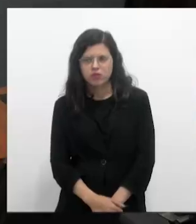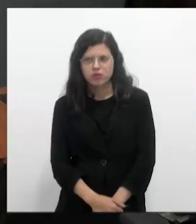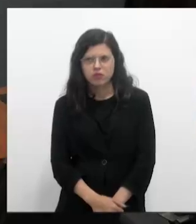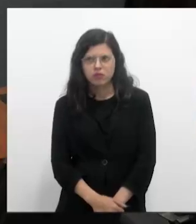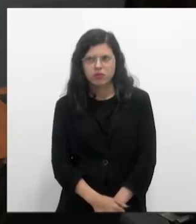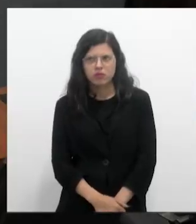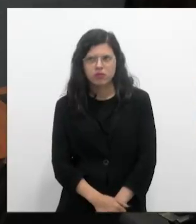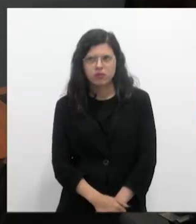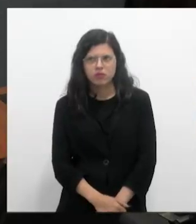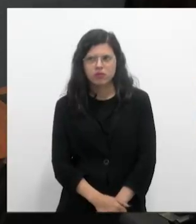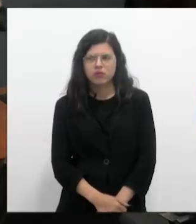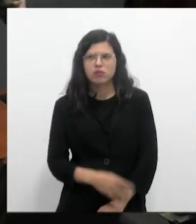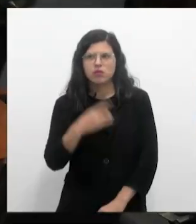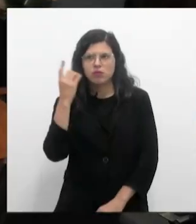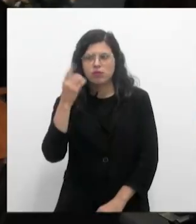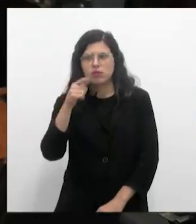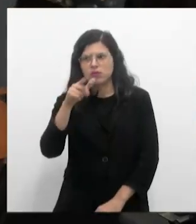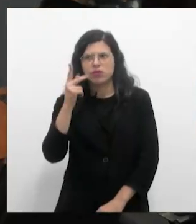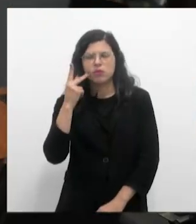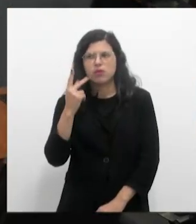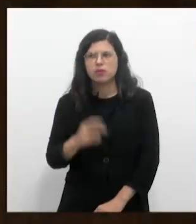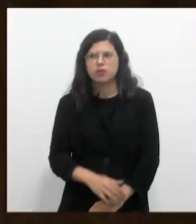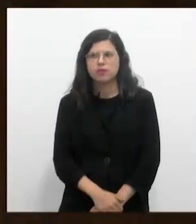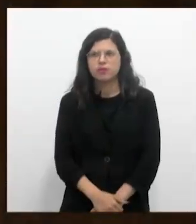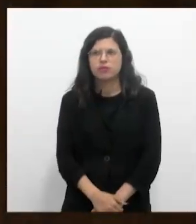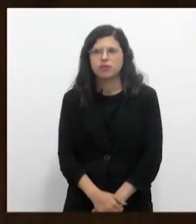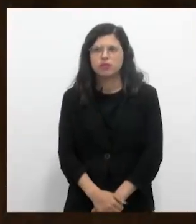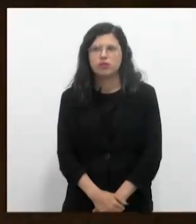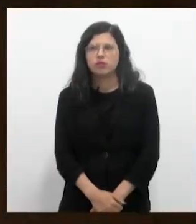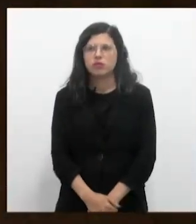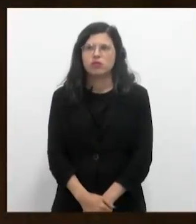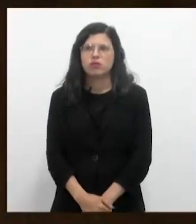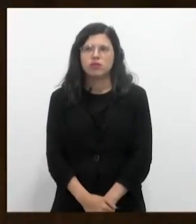Queria designar o deputado Luiz Paulo, por gentileza. Presidente, é que